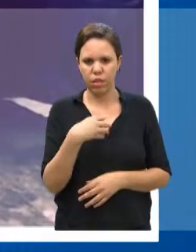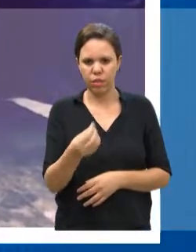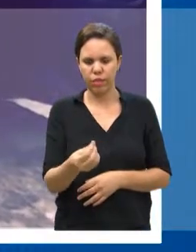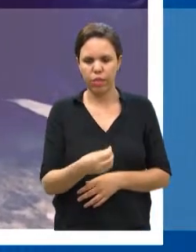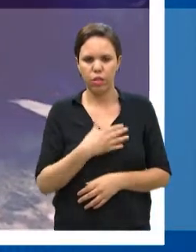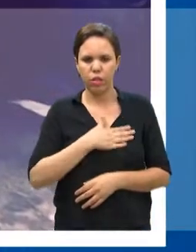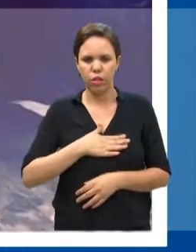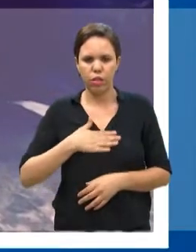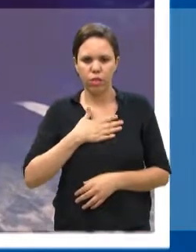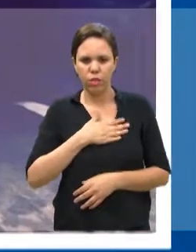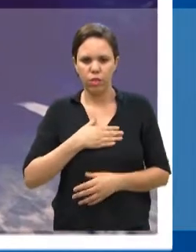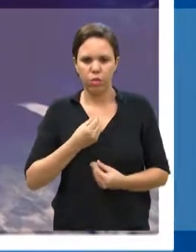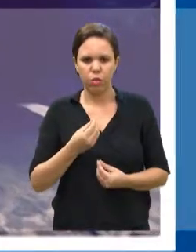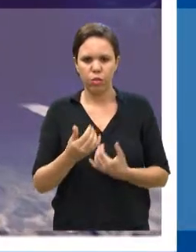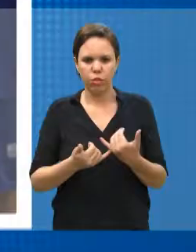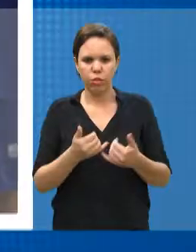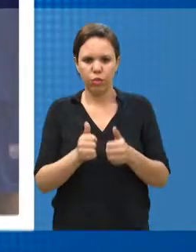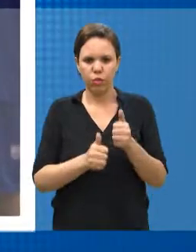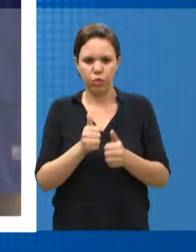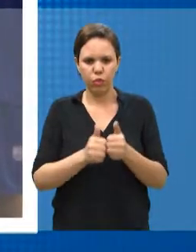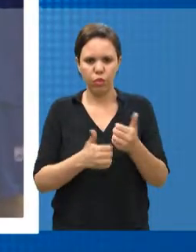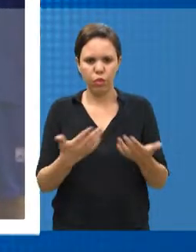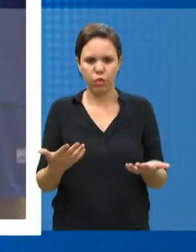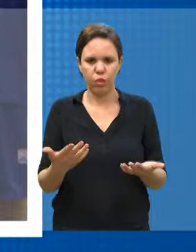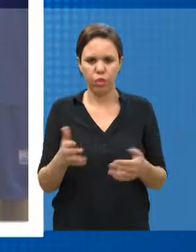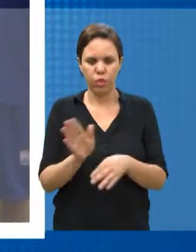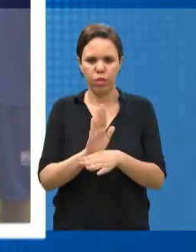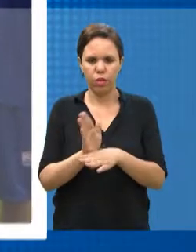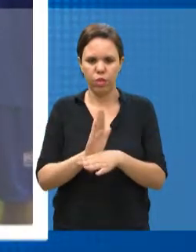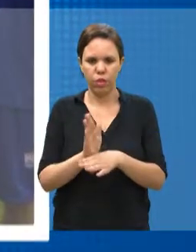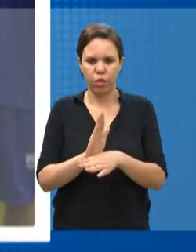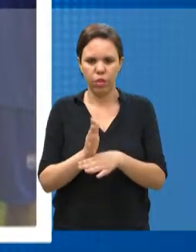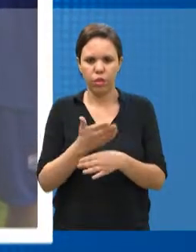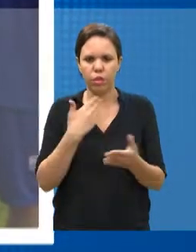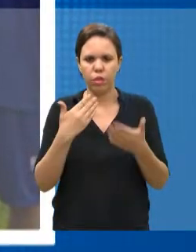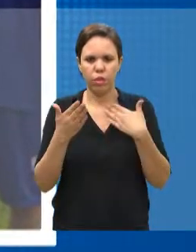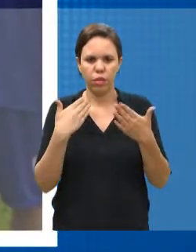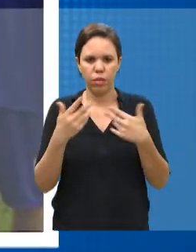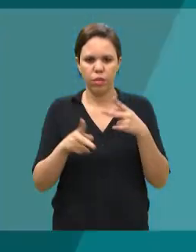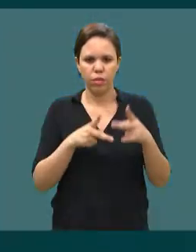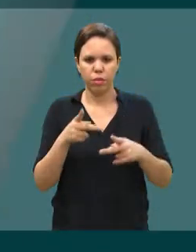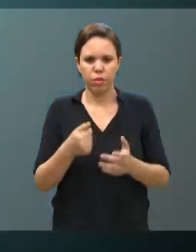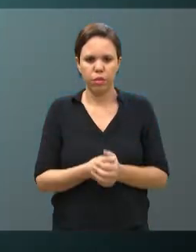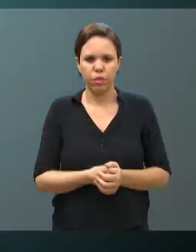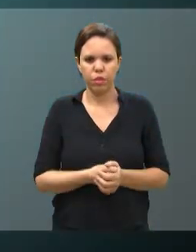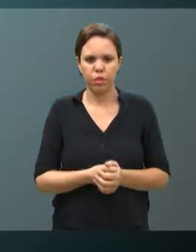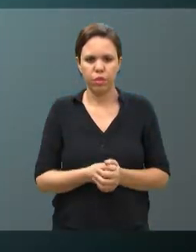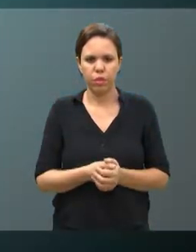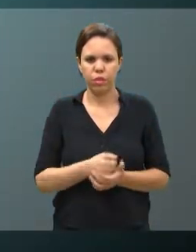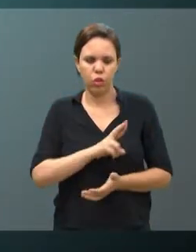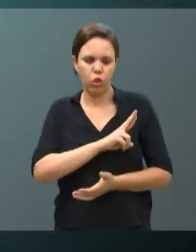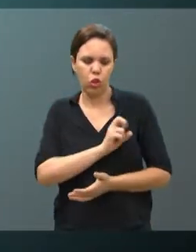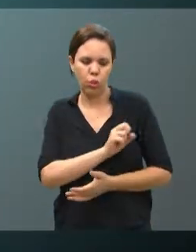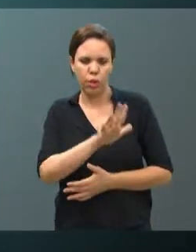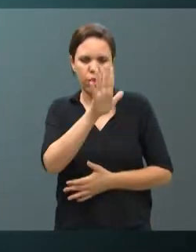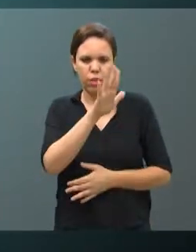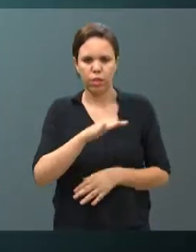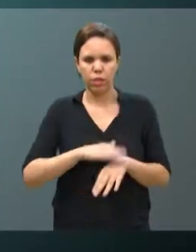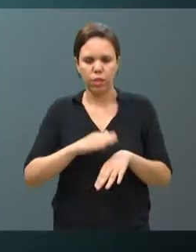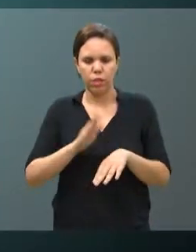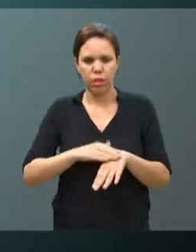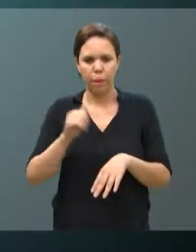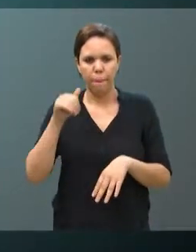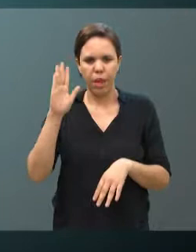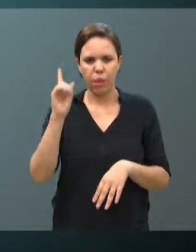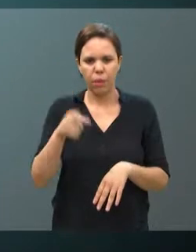e gosta muito de jogar futebol, ir ao cinema e conversar com as pessoas. Rubens Gás é autor de